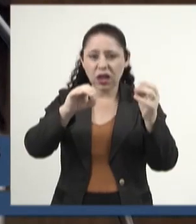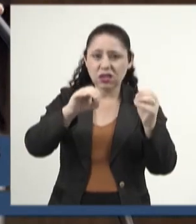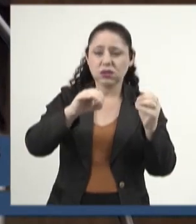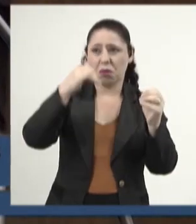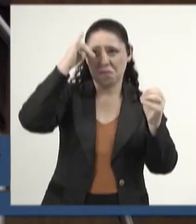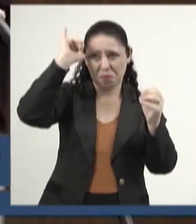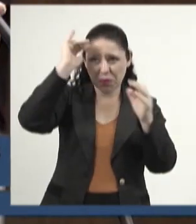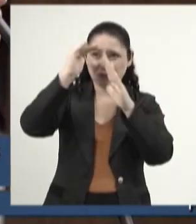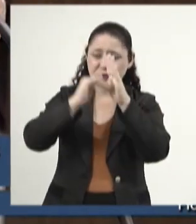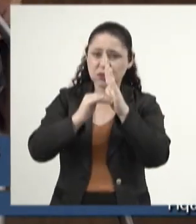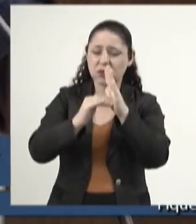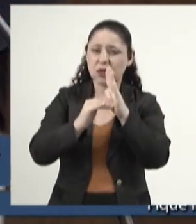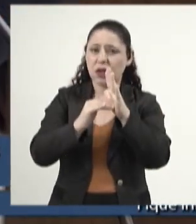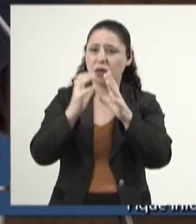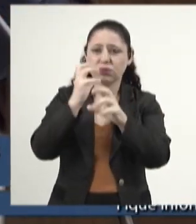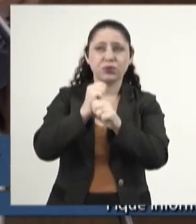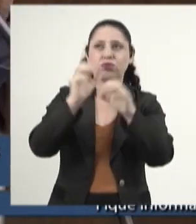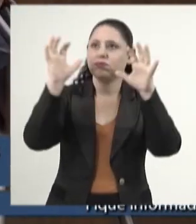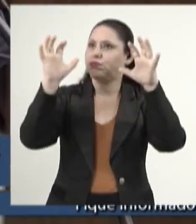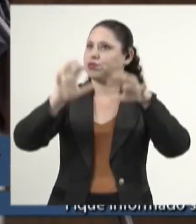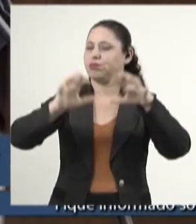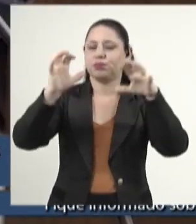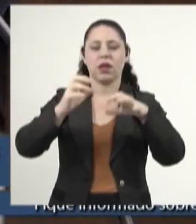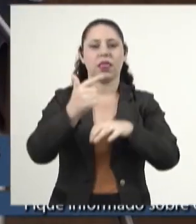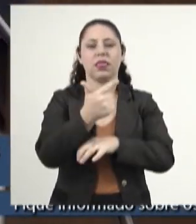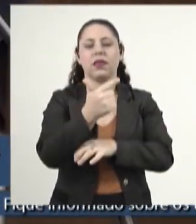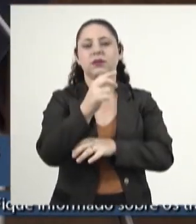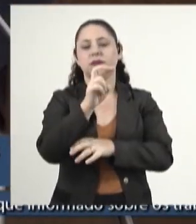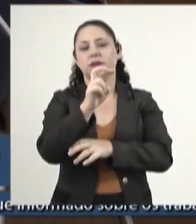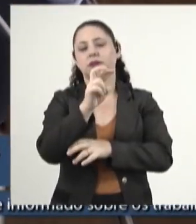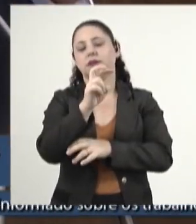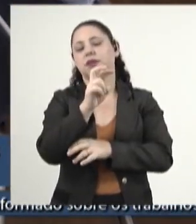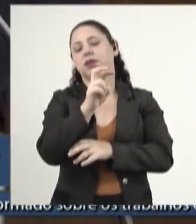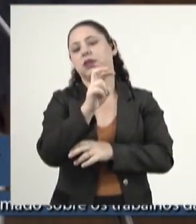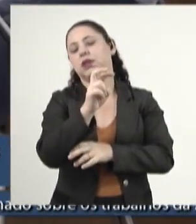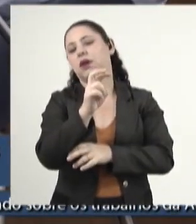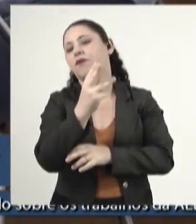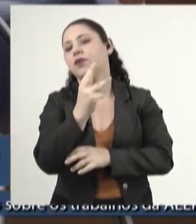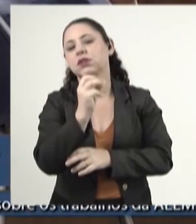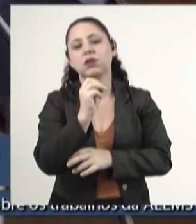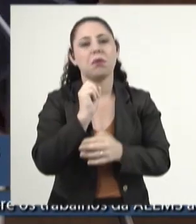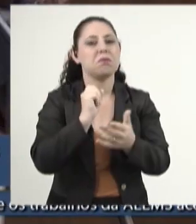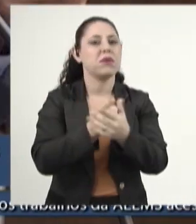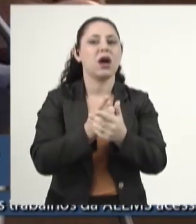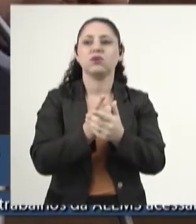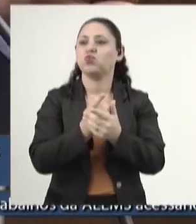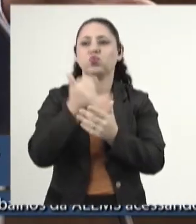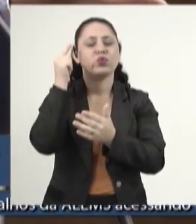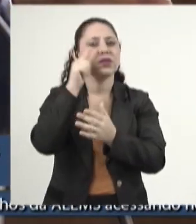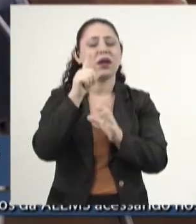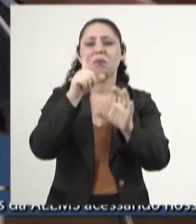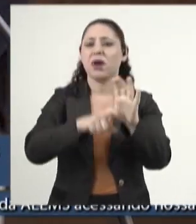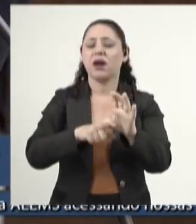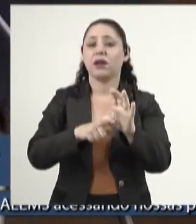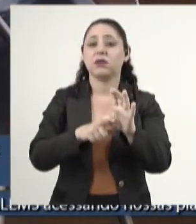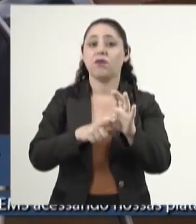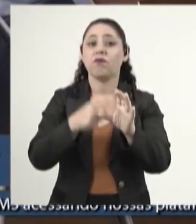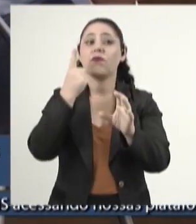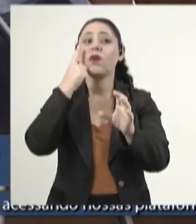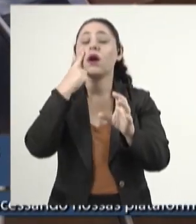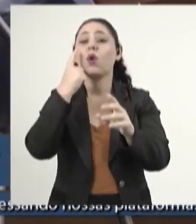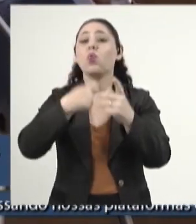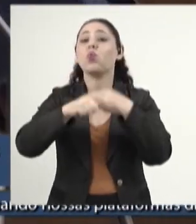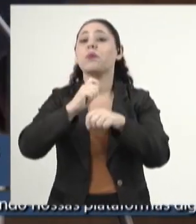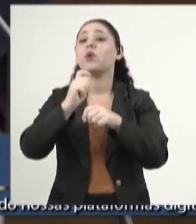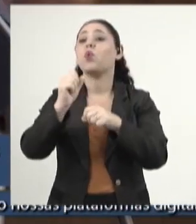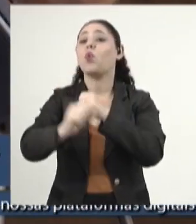a conta não fecha porque não choveu, vai colher 25, 30 sacos de soja por hectare, isso não paga o custo. Eu quero ver a economia o ano que